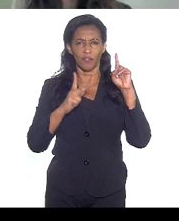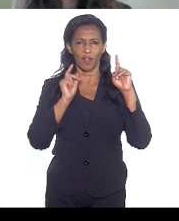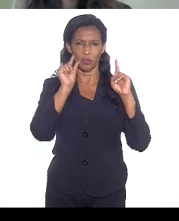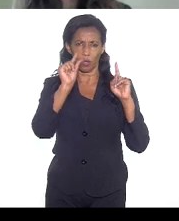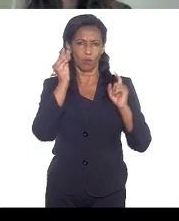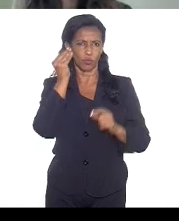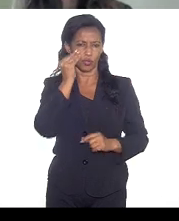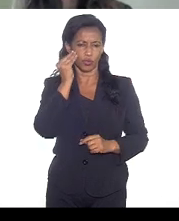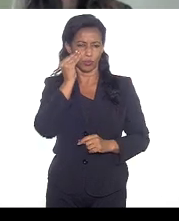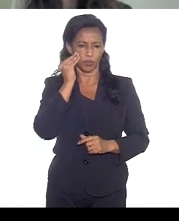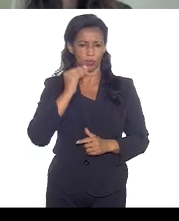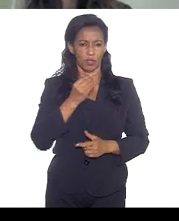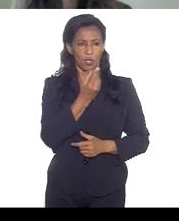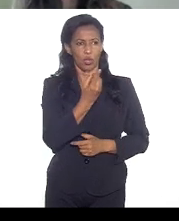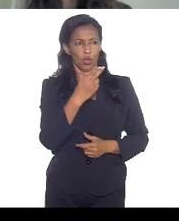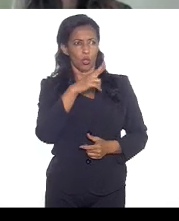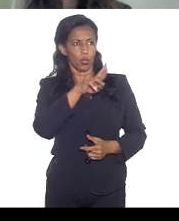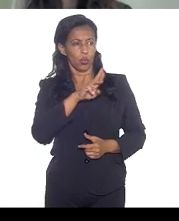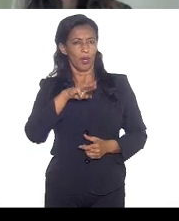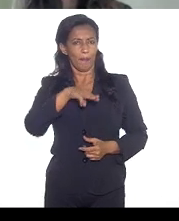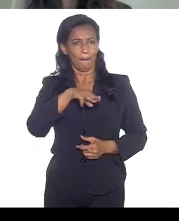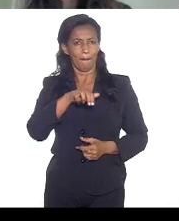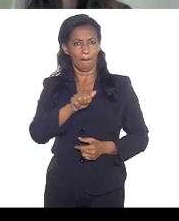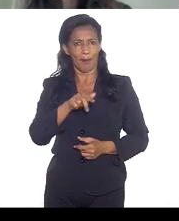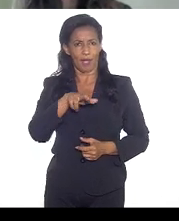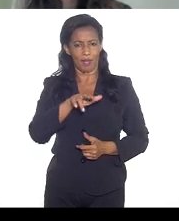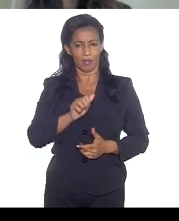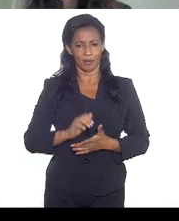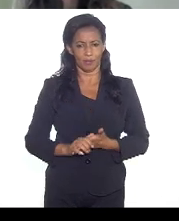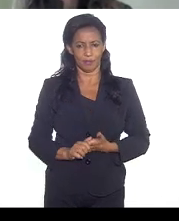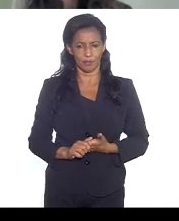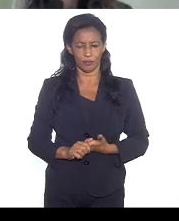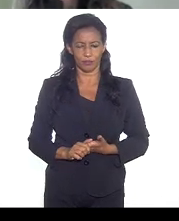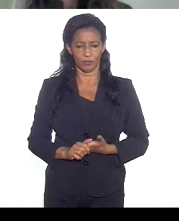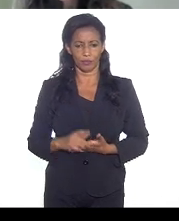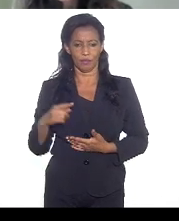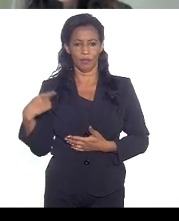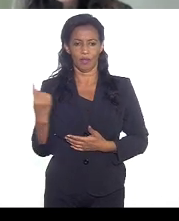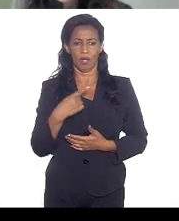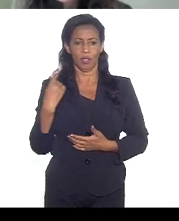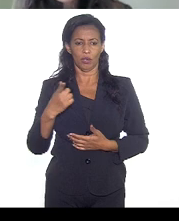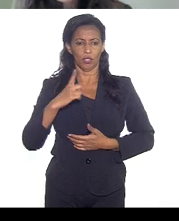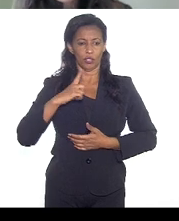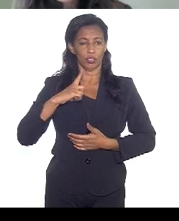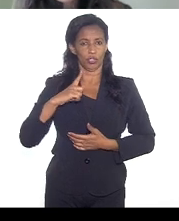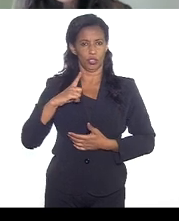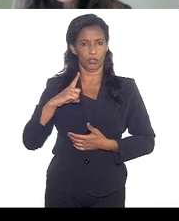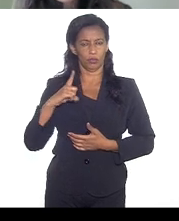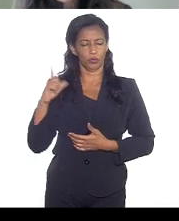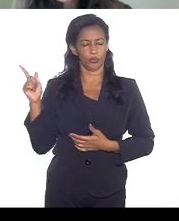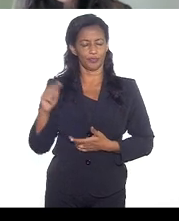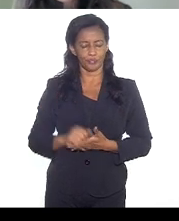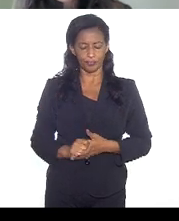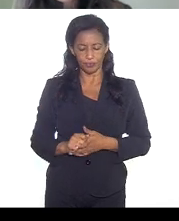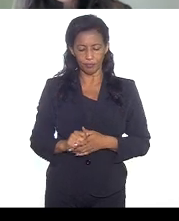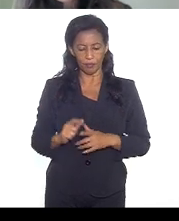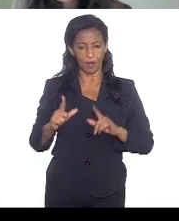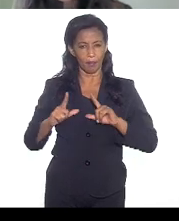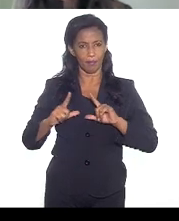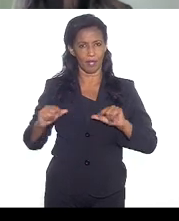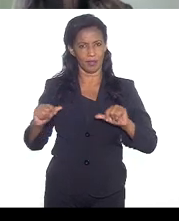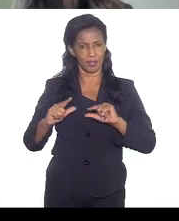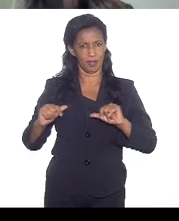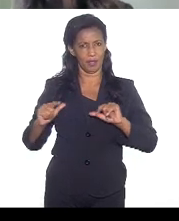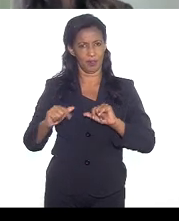experiência? Pois não, doutora Magda Chambriá. Nós tínhamos em Brasília uma questão que